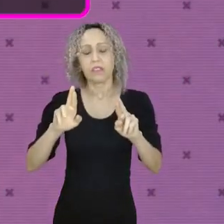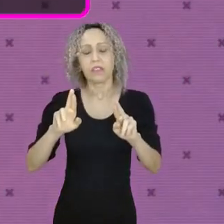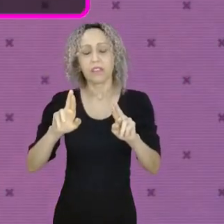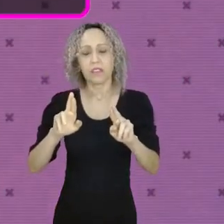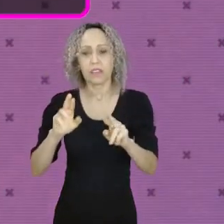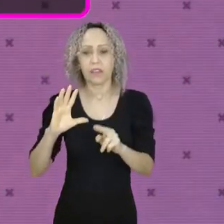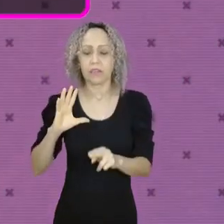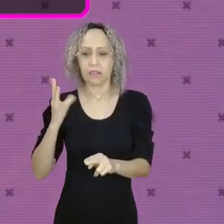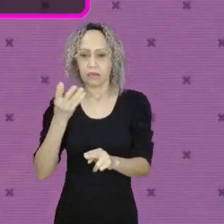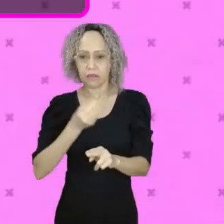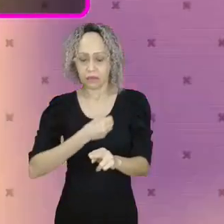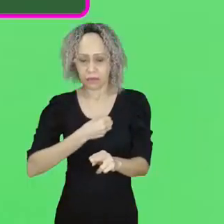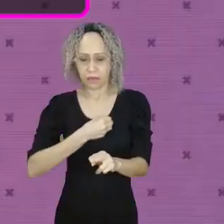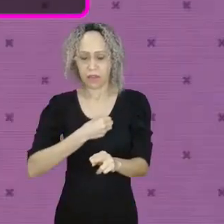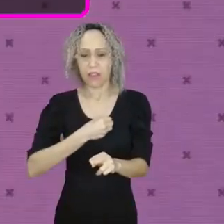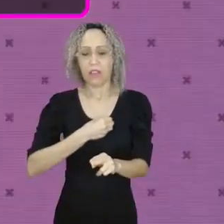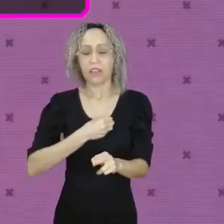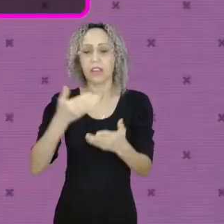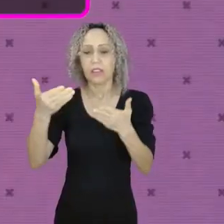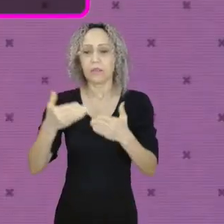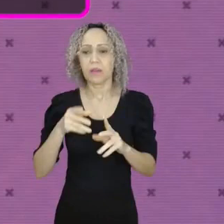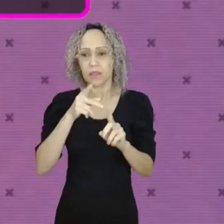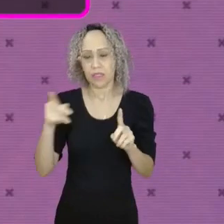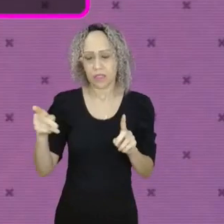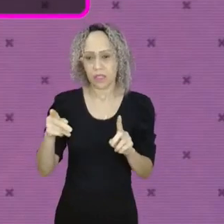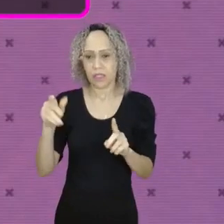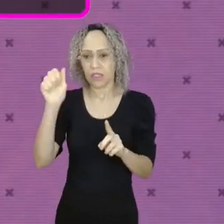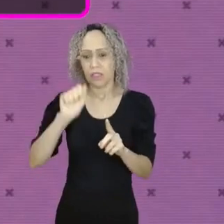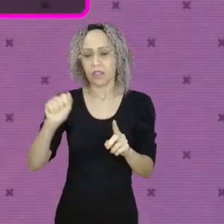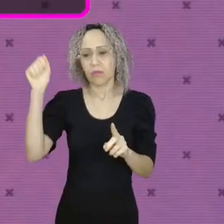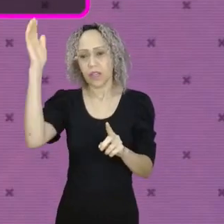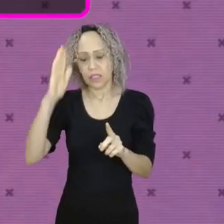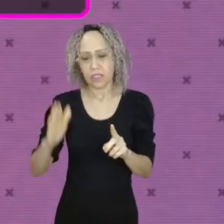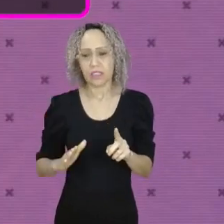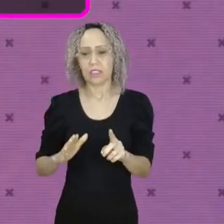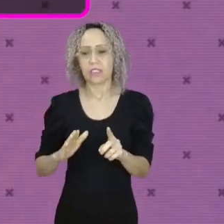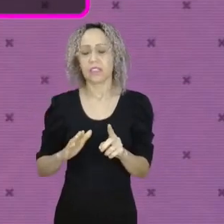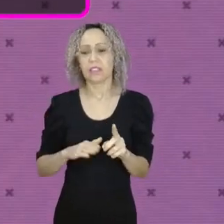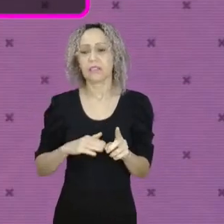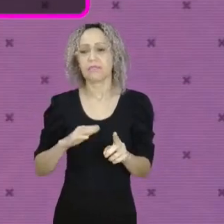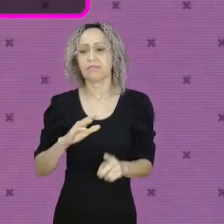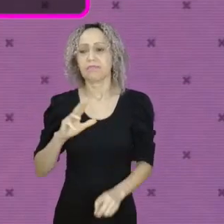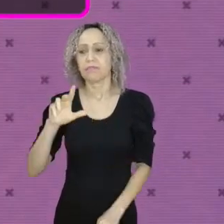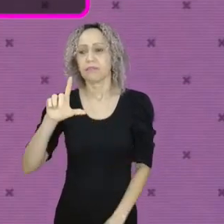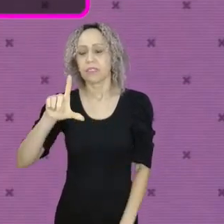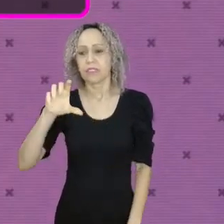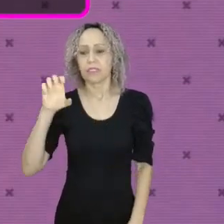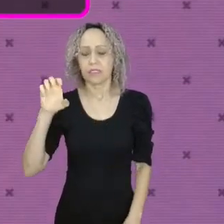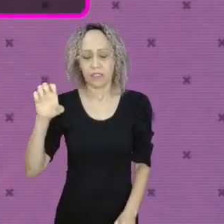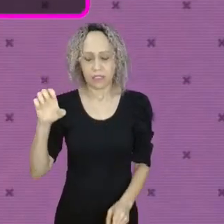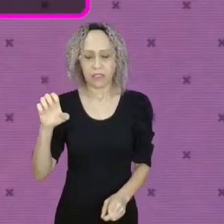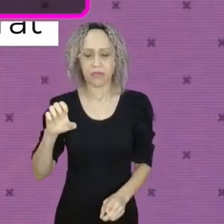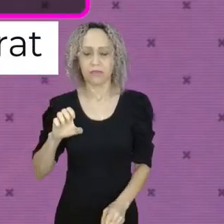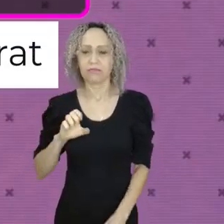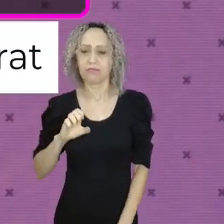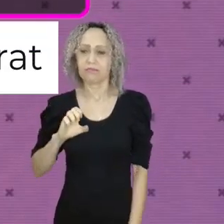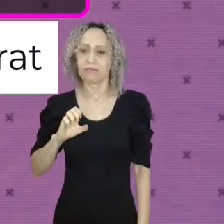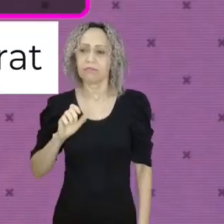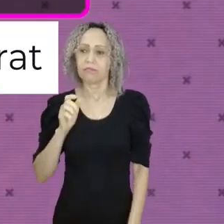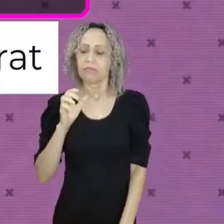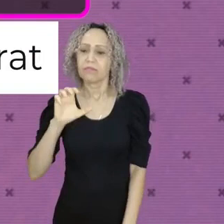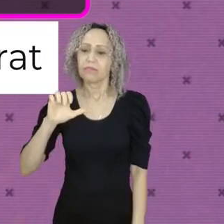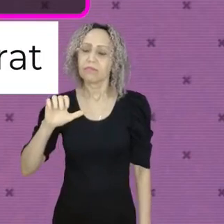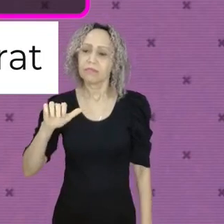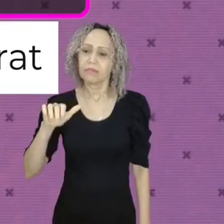da Associação Brasileira de Lésbicas, Gays, Bissexuais, Travestis, Transsexuais e Intersexos,